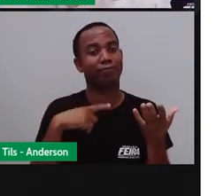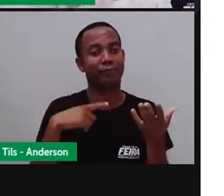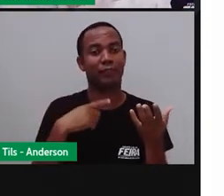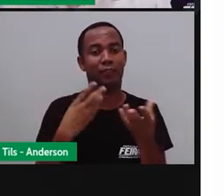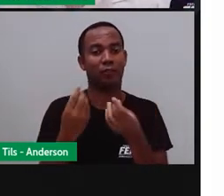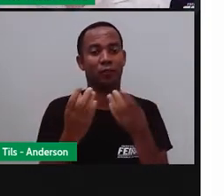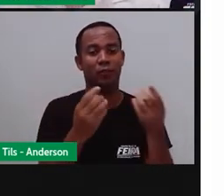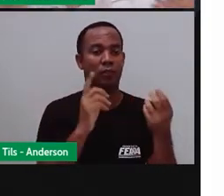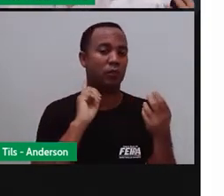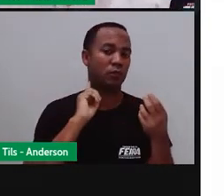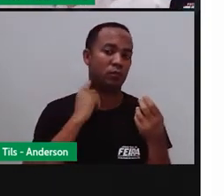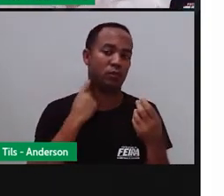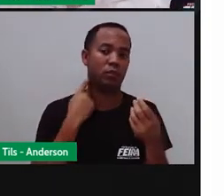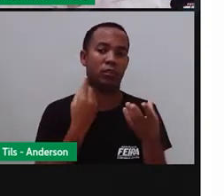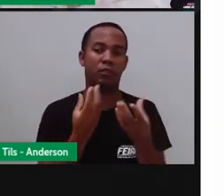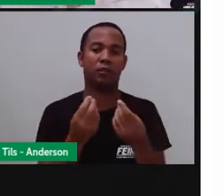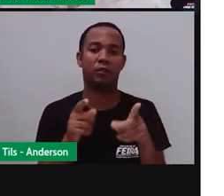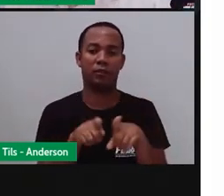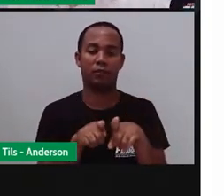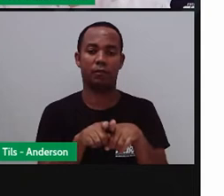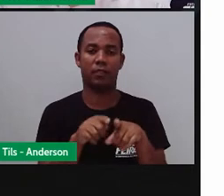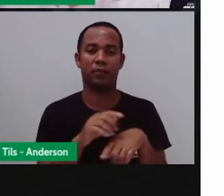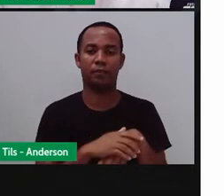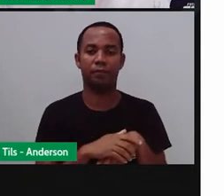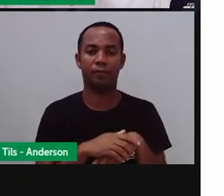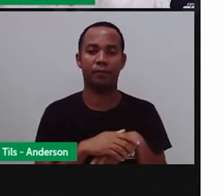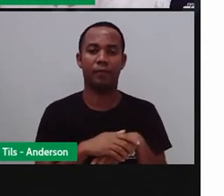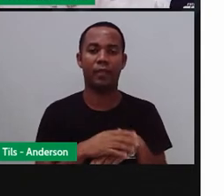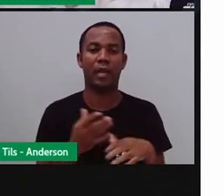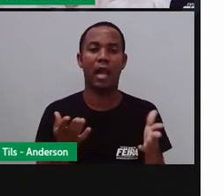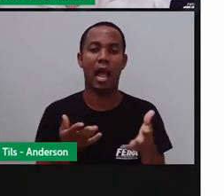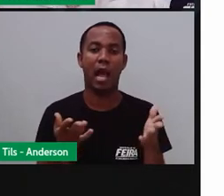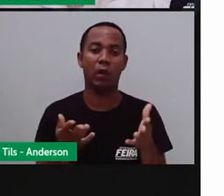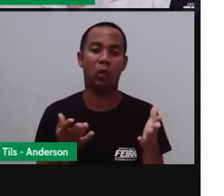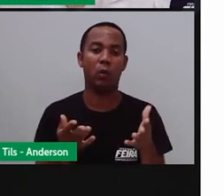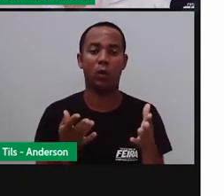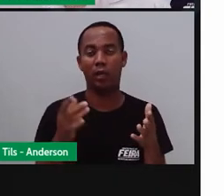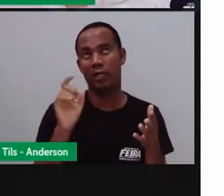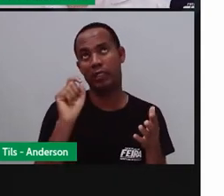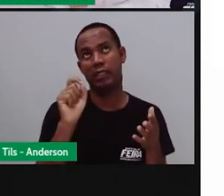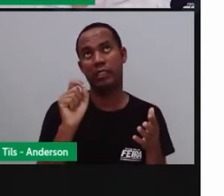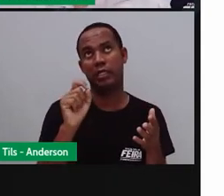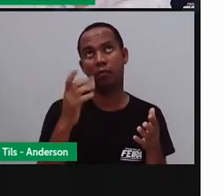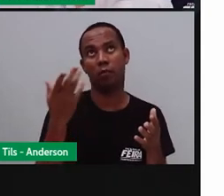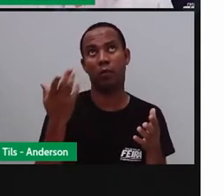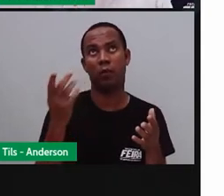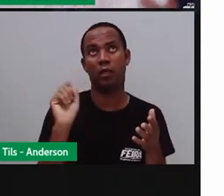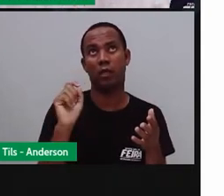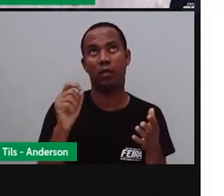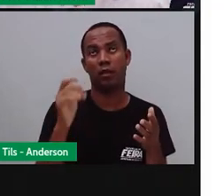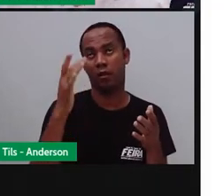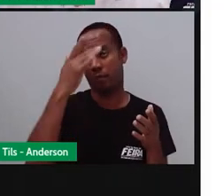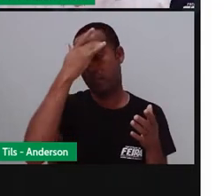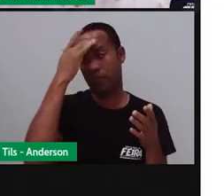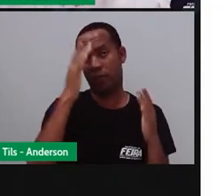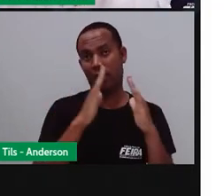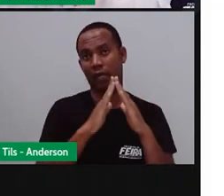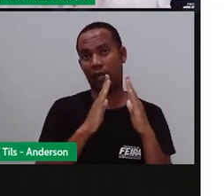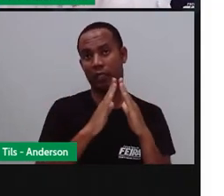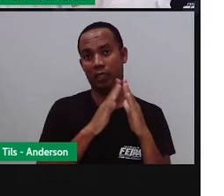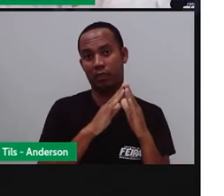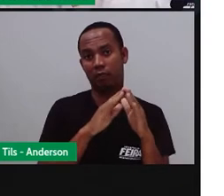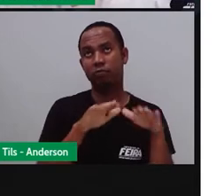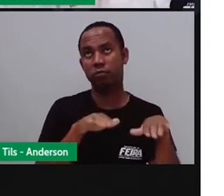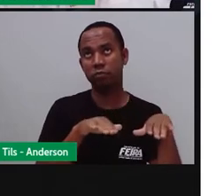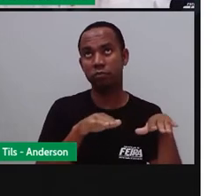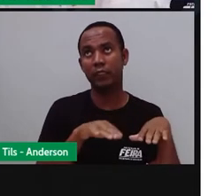lixo. E as pessoas estão consumindo mais, principalmente nesse período que a gente está o quê? Em quarentena aí, em isolamento